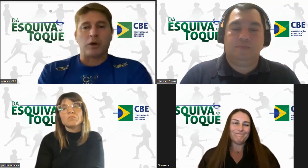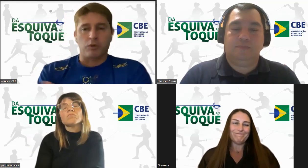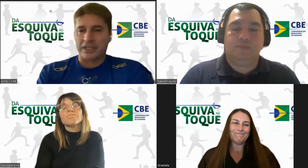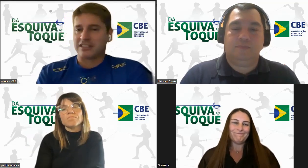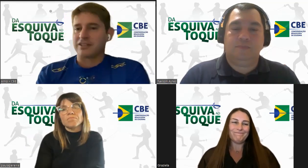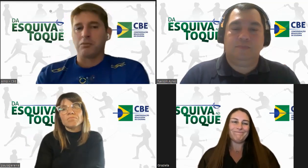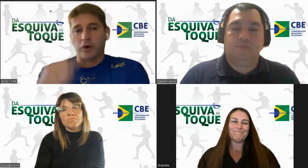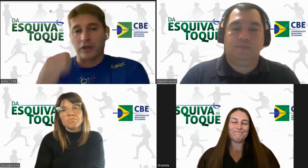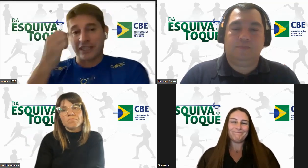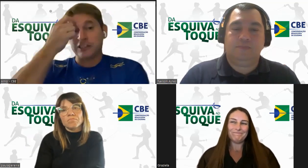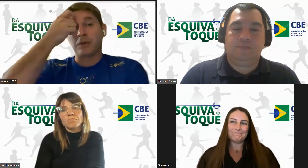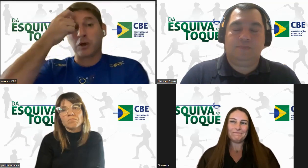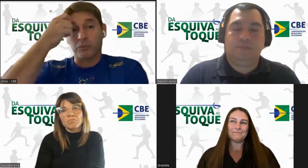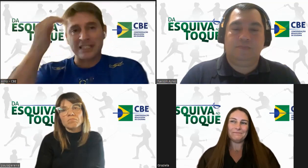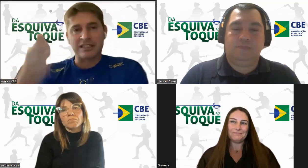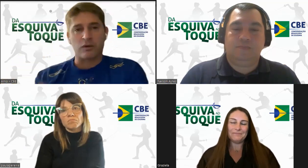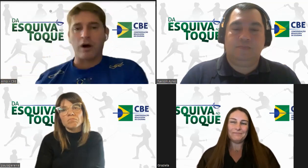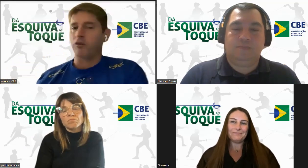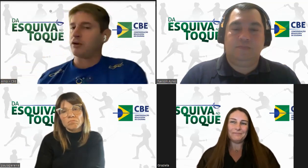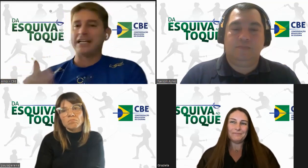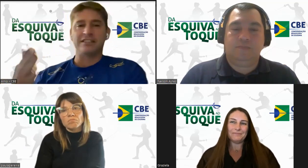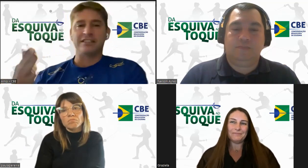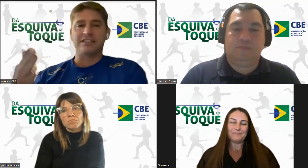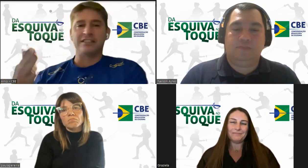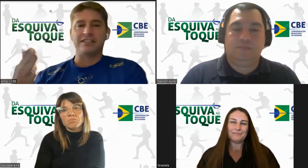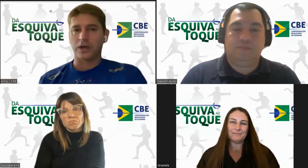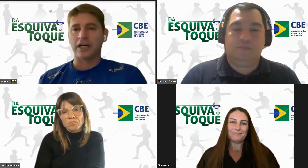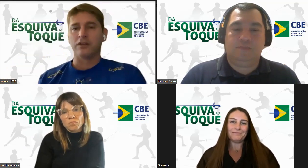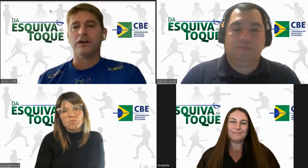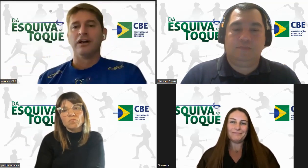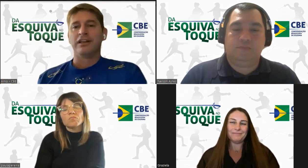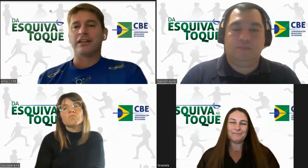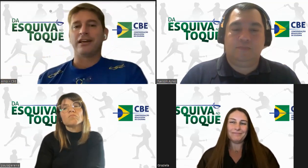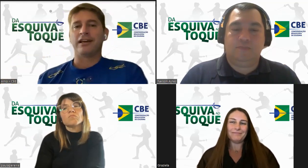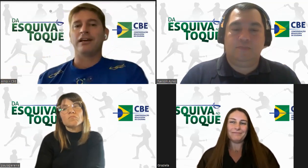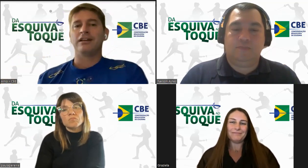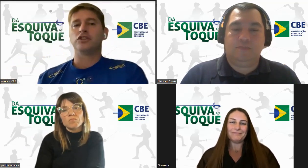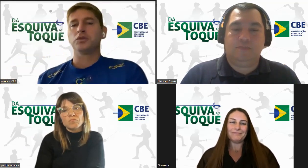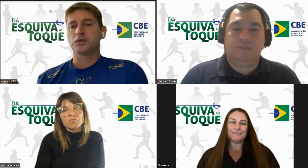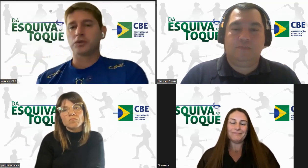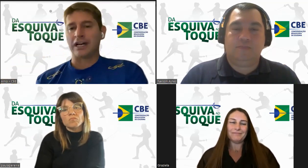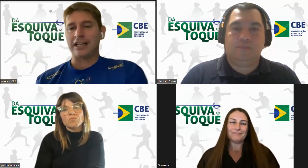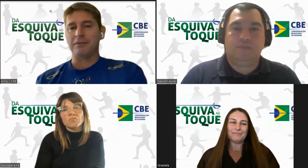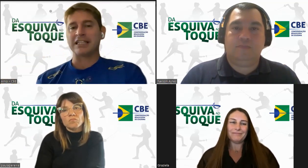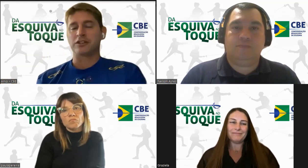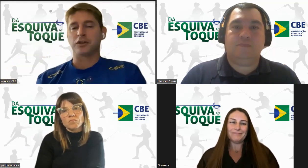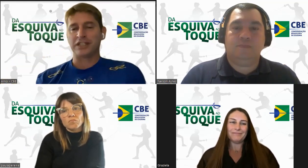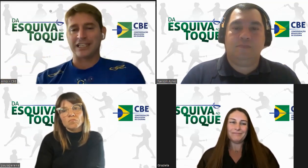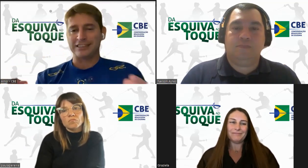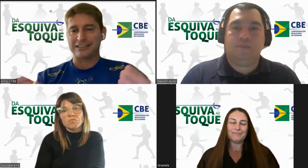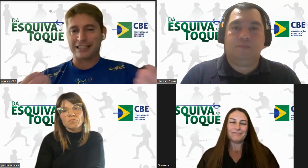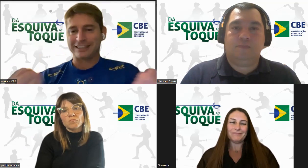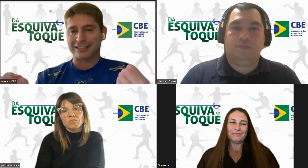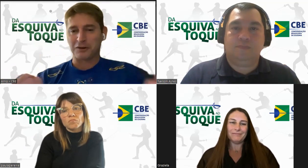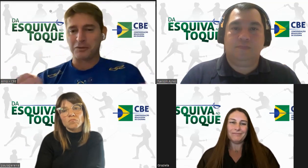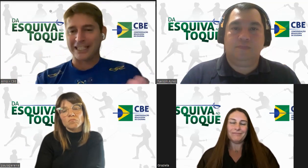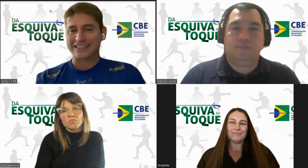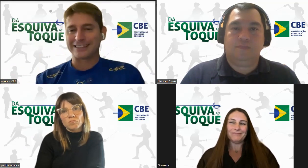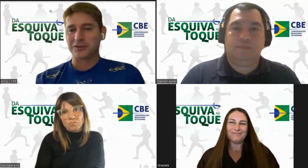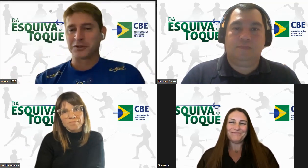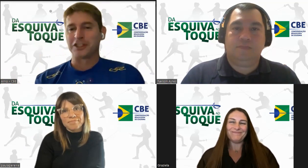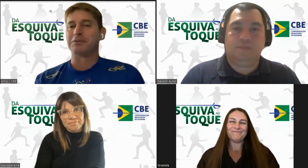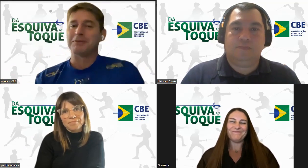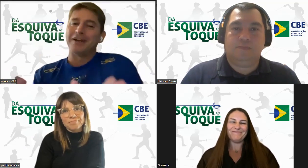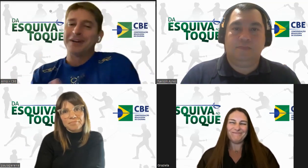estresse que gera uma competição importante uma competição Alba mais importante do ano né junto da alimentação então é que a gente tem